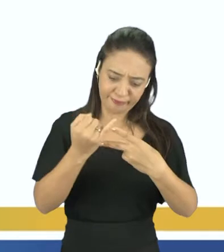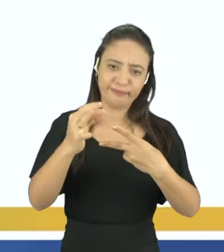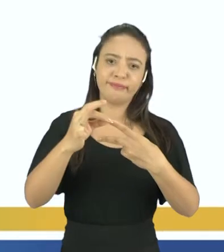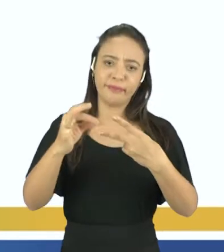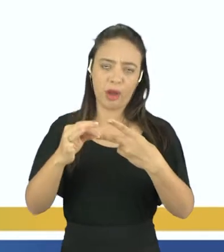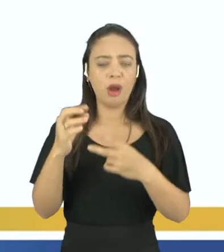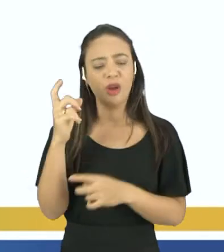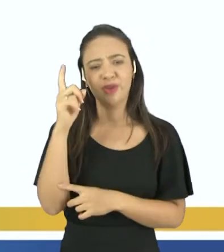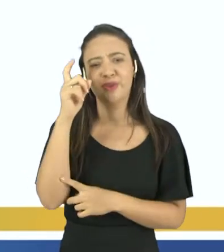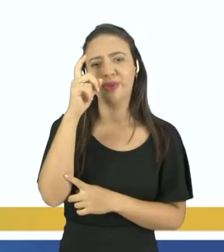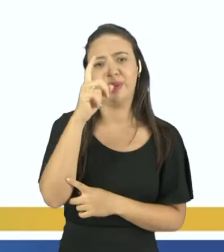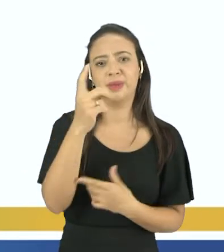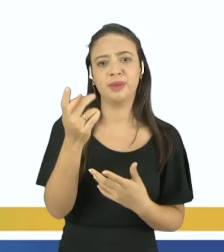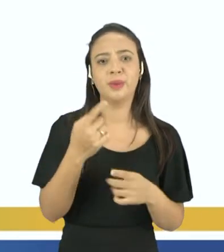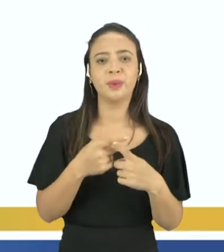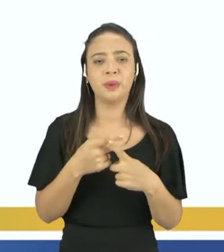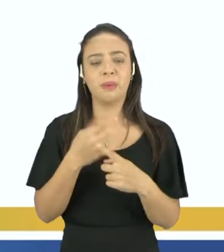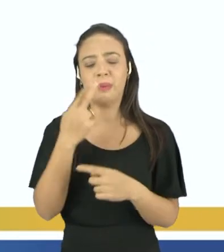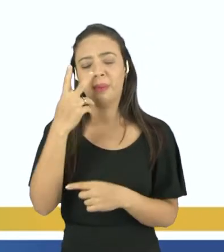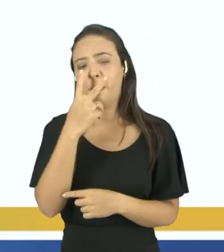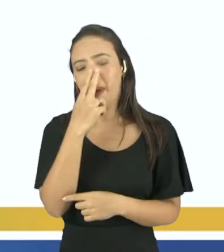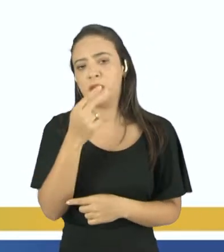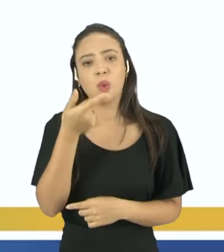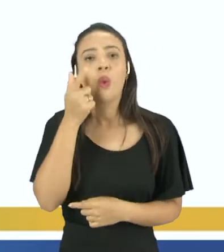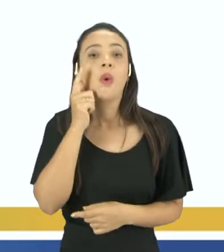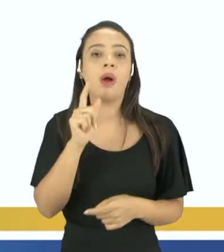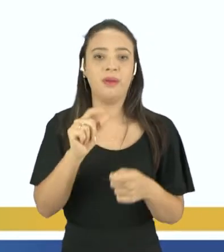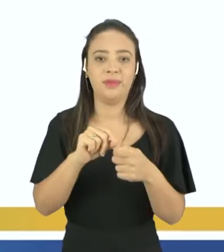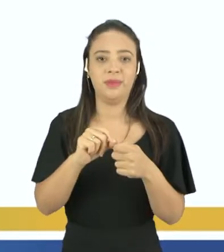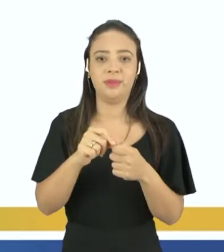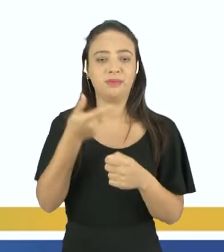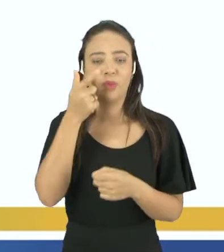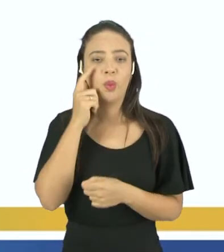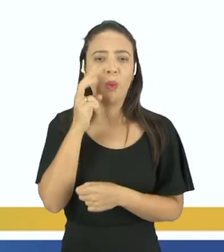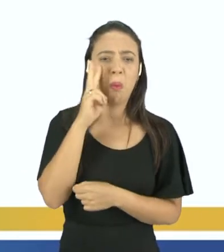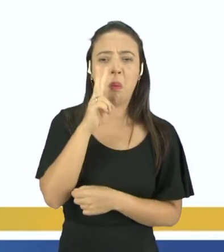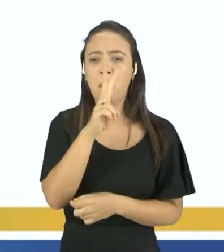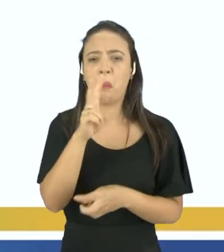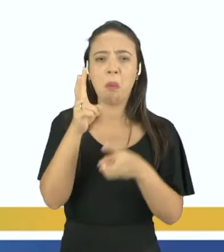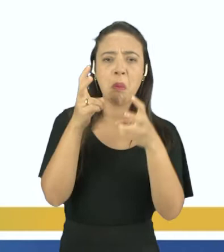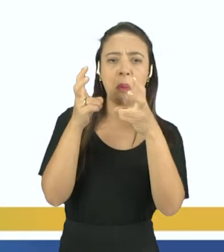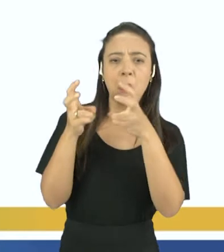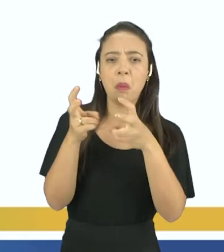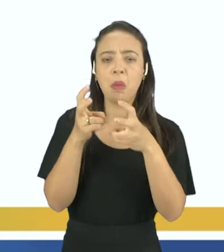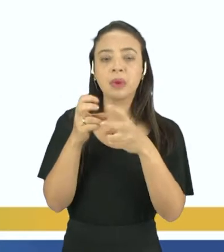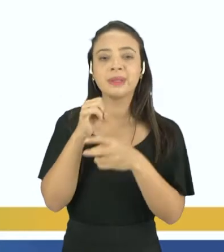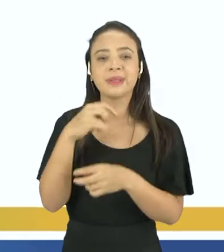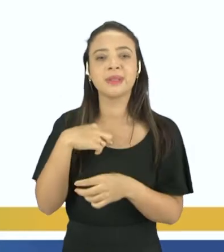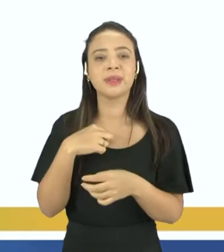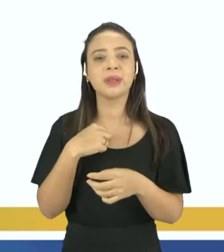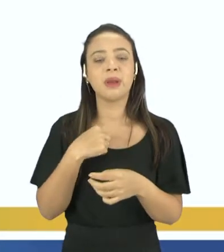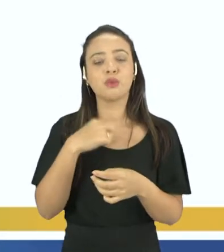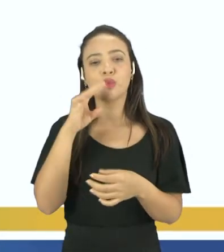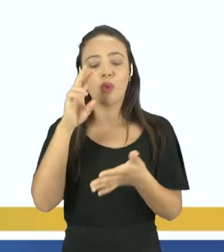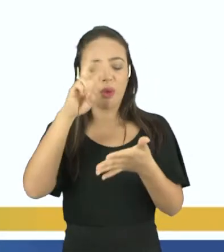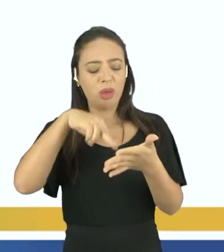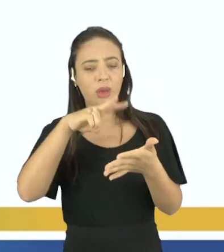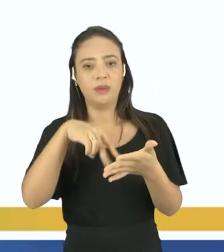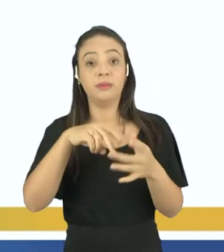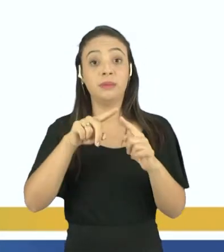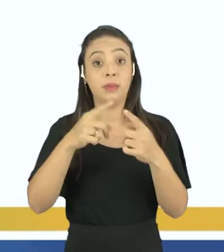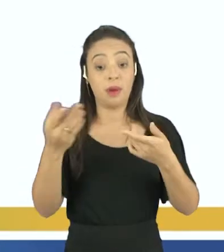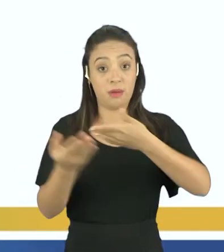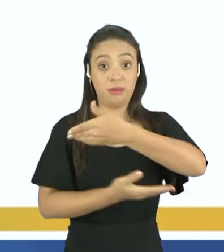né já que ela parece nem existir né gente não consegue enxergar né ali na primeira leitura né No